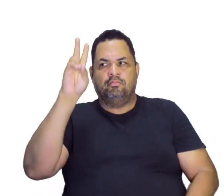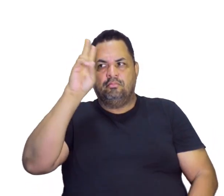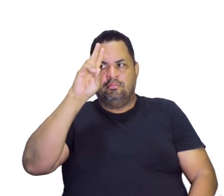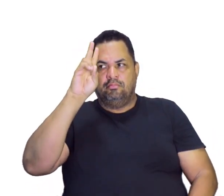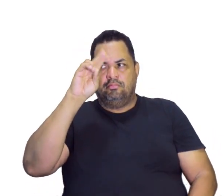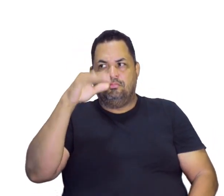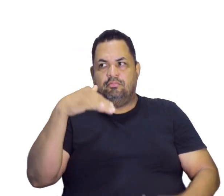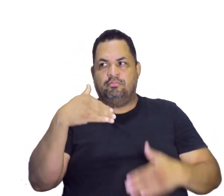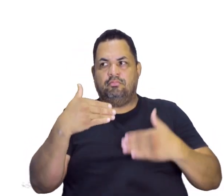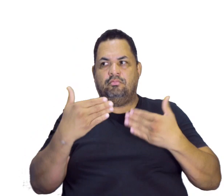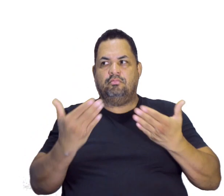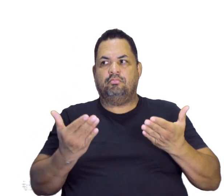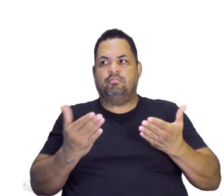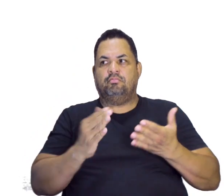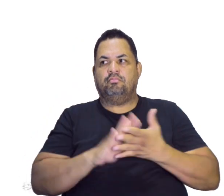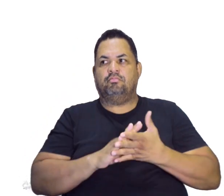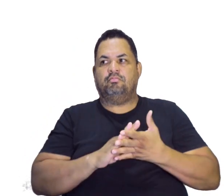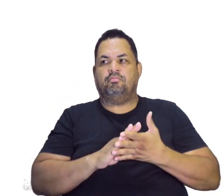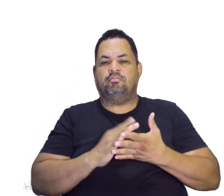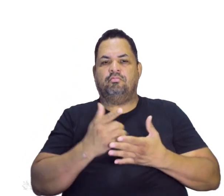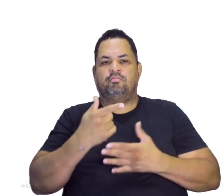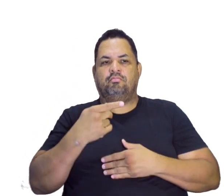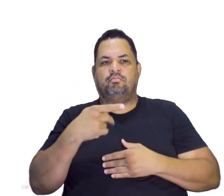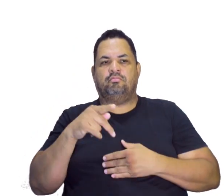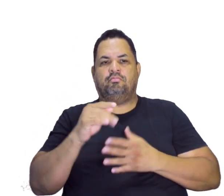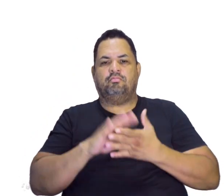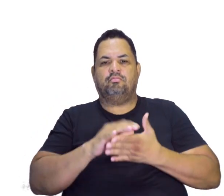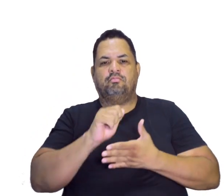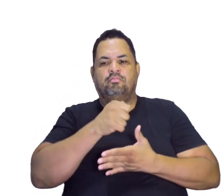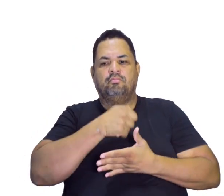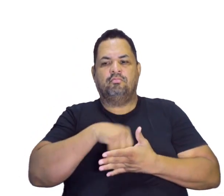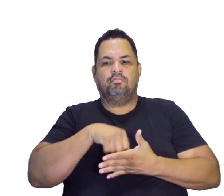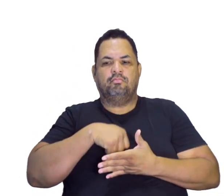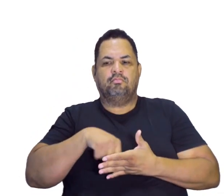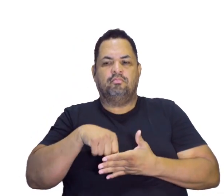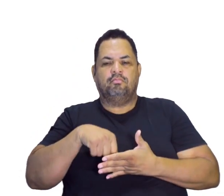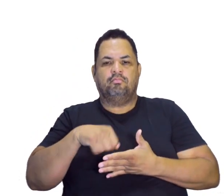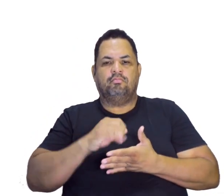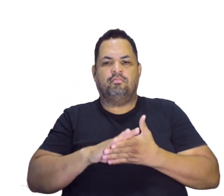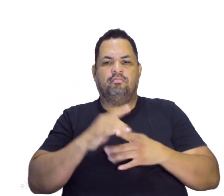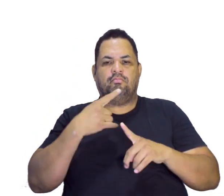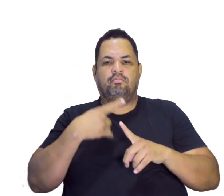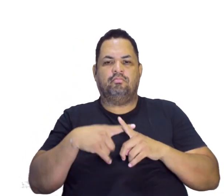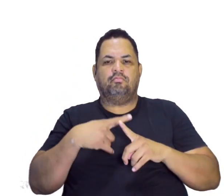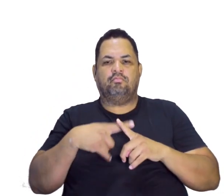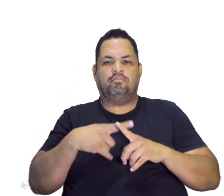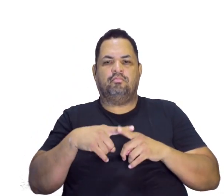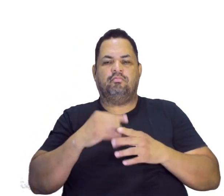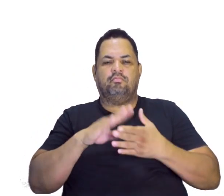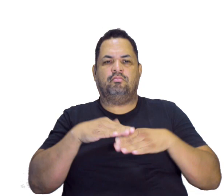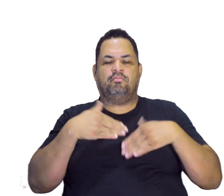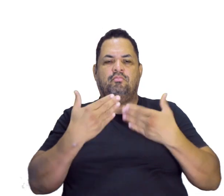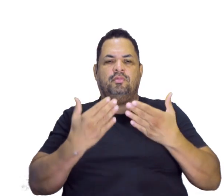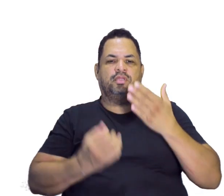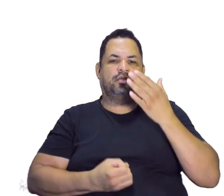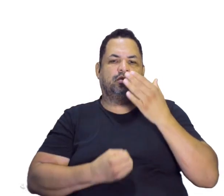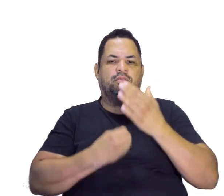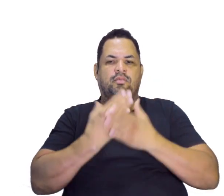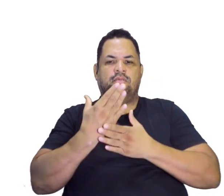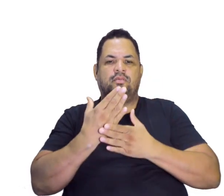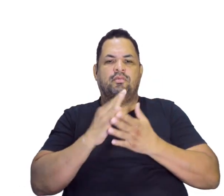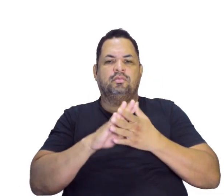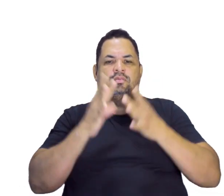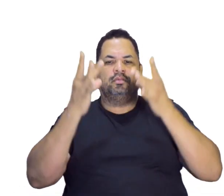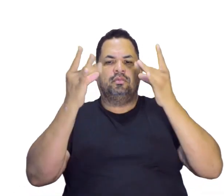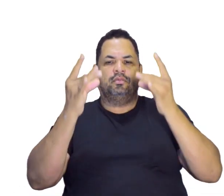lembrar, incluindo sua autoria e o motivo para a sua criação,